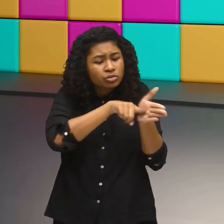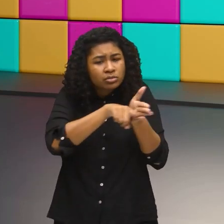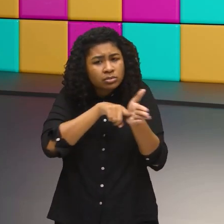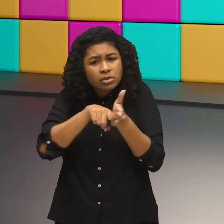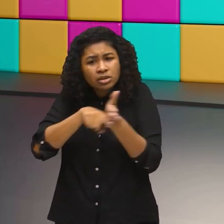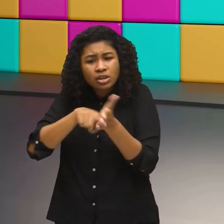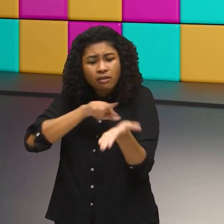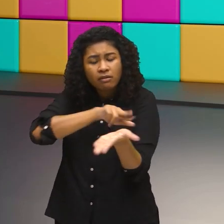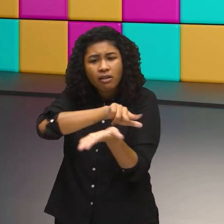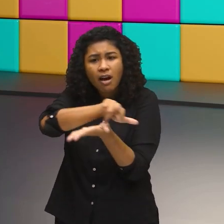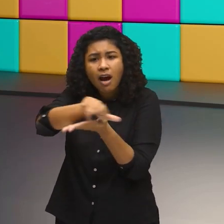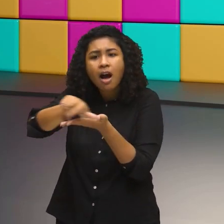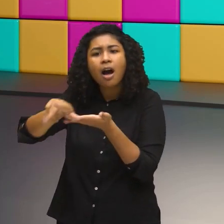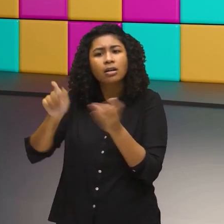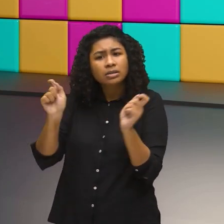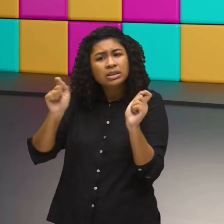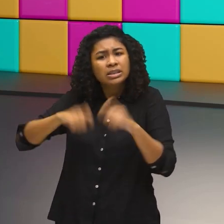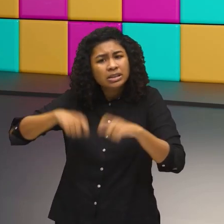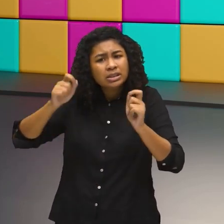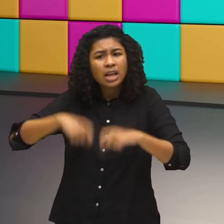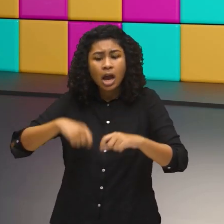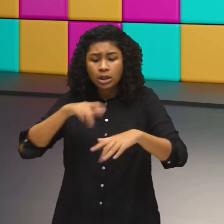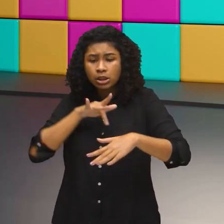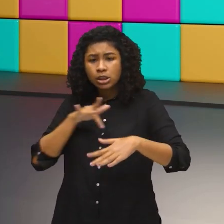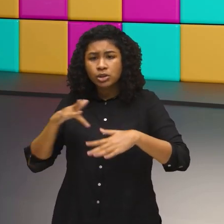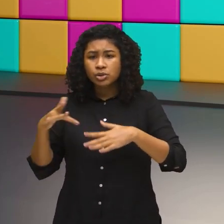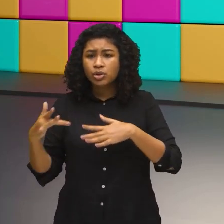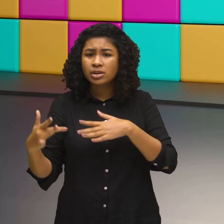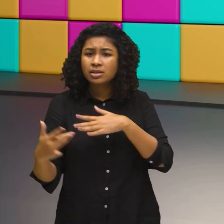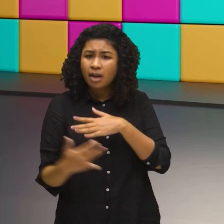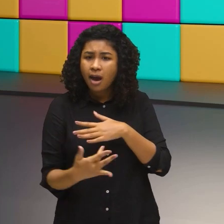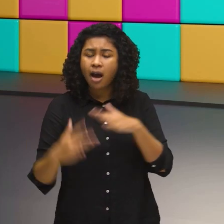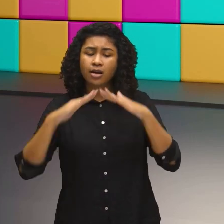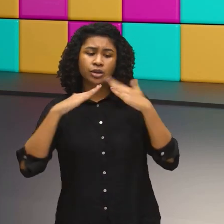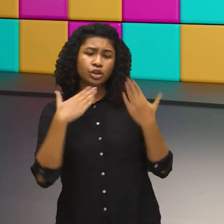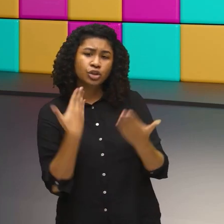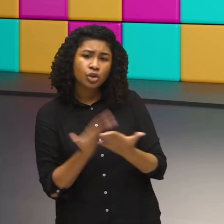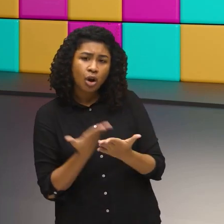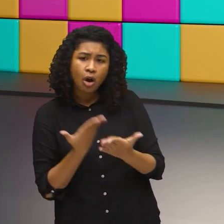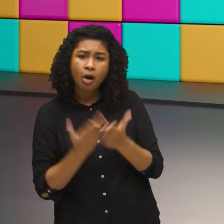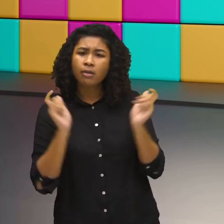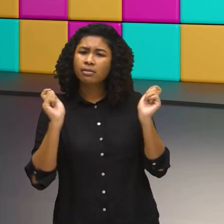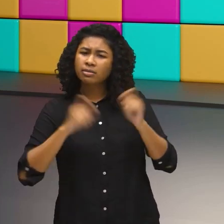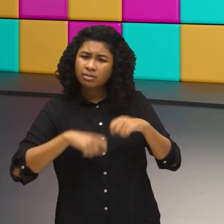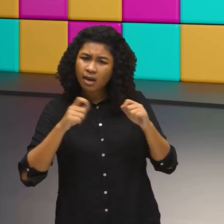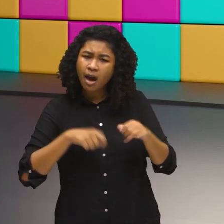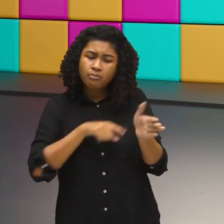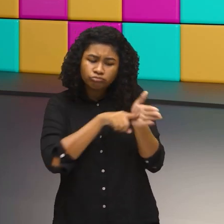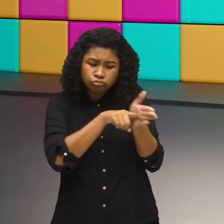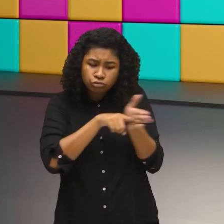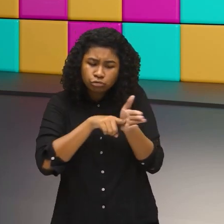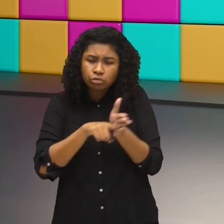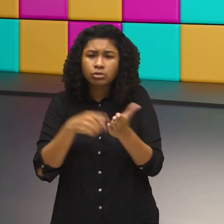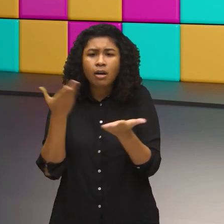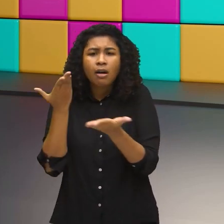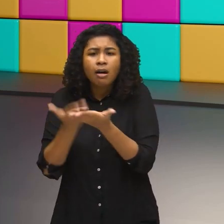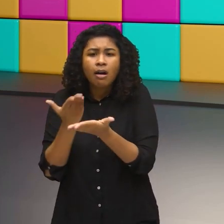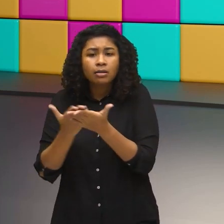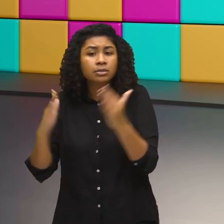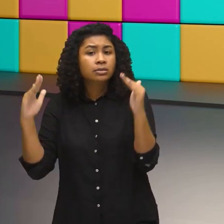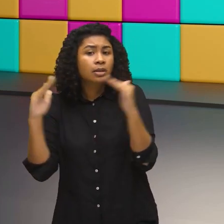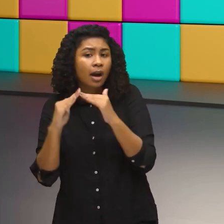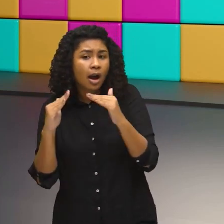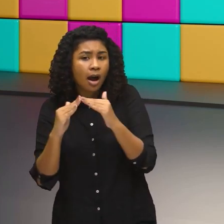através das redes sociais, né, da escola, né, através do aula em casa, aqui. Se não